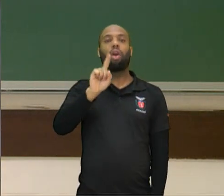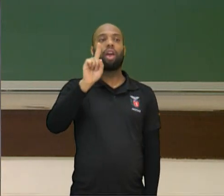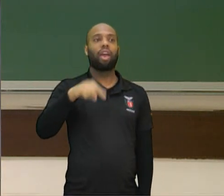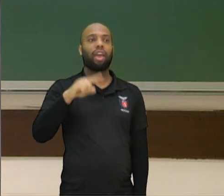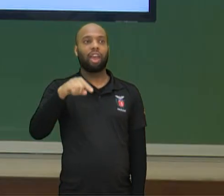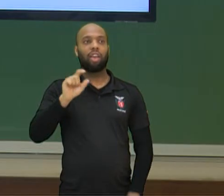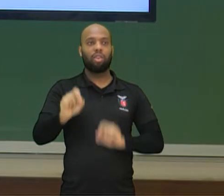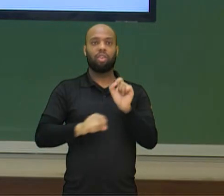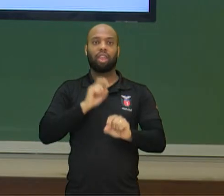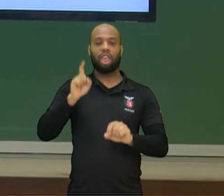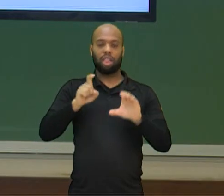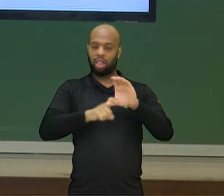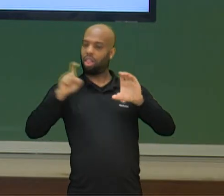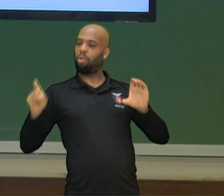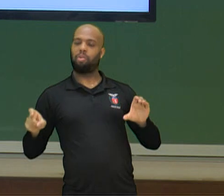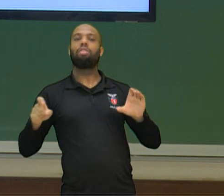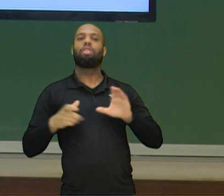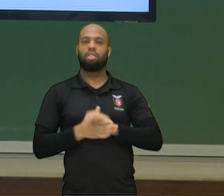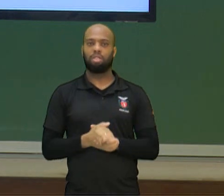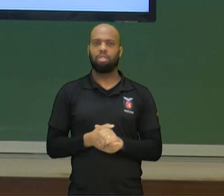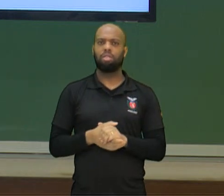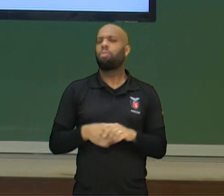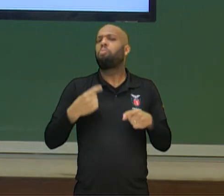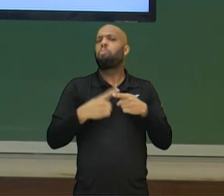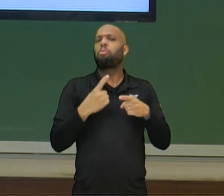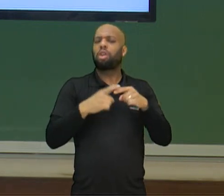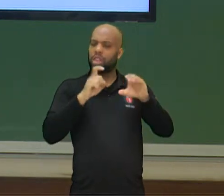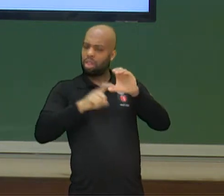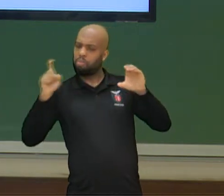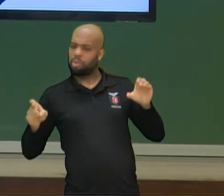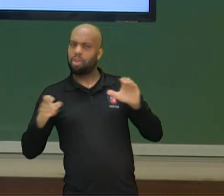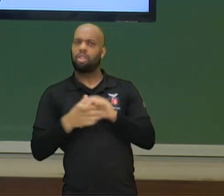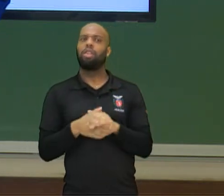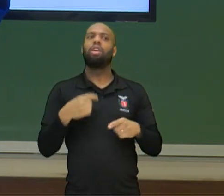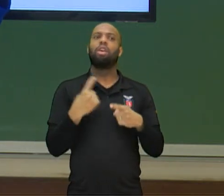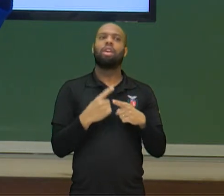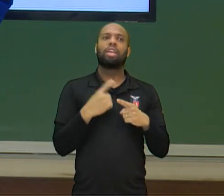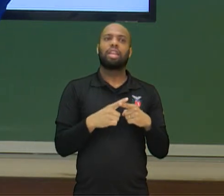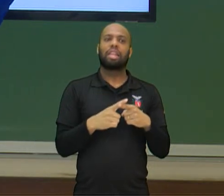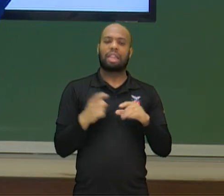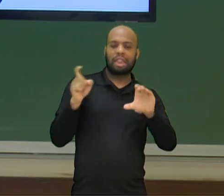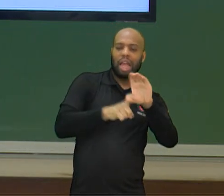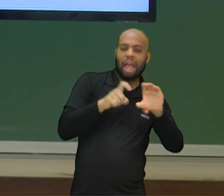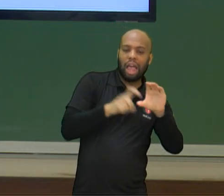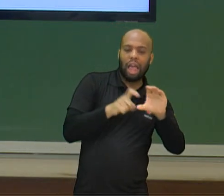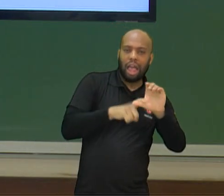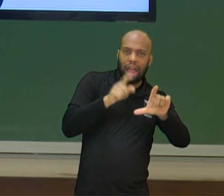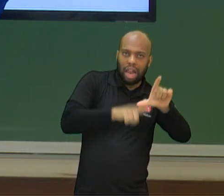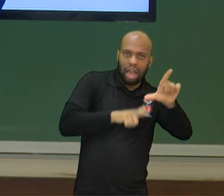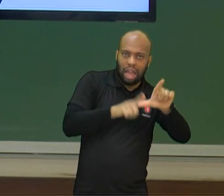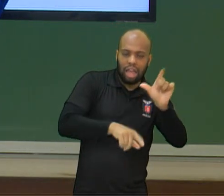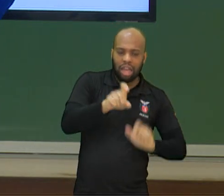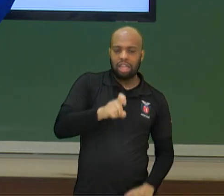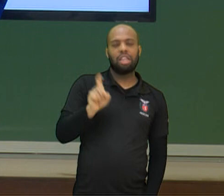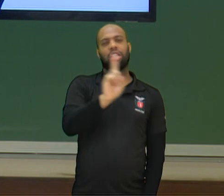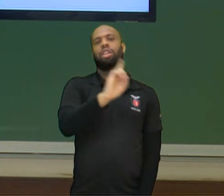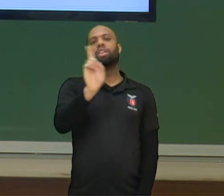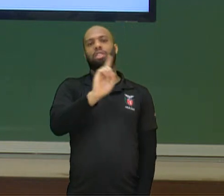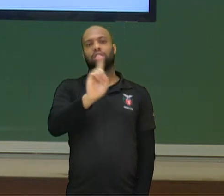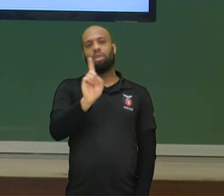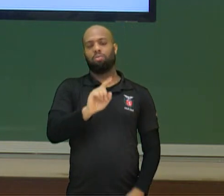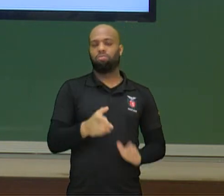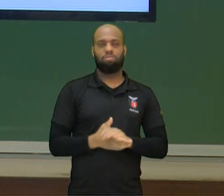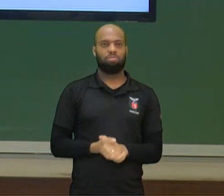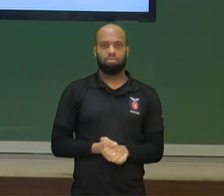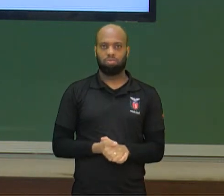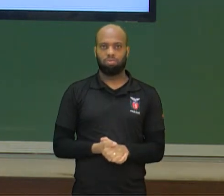de termo independente. Por que independente? Porque ele não depende do valor de x para ele